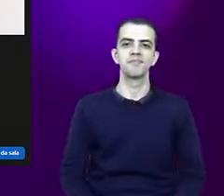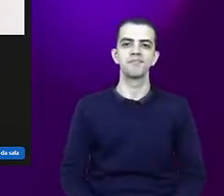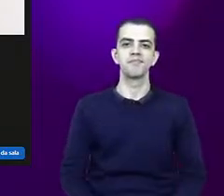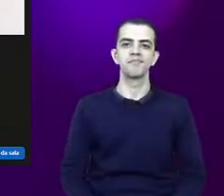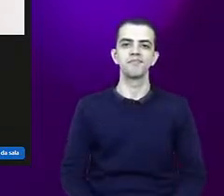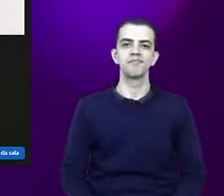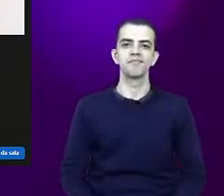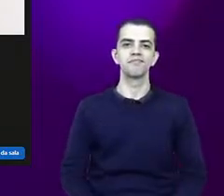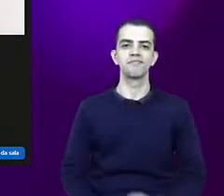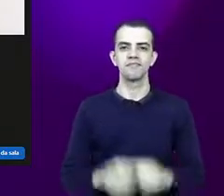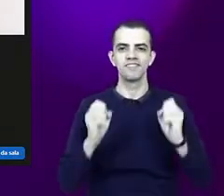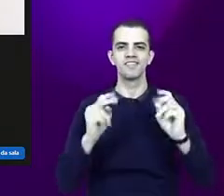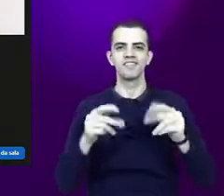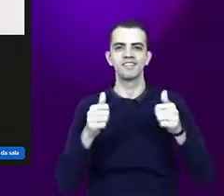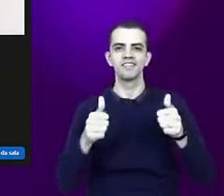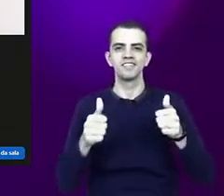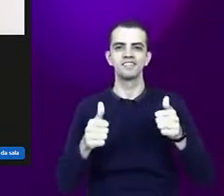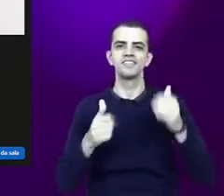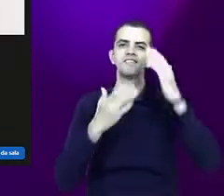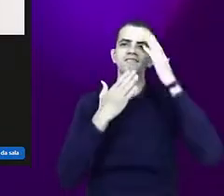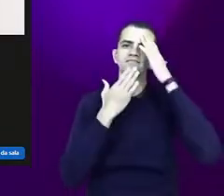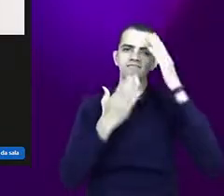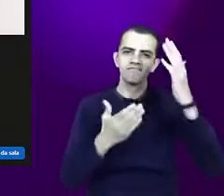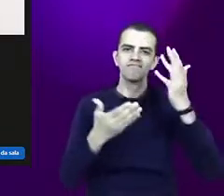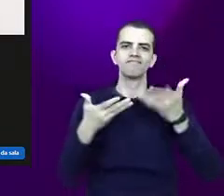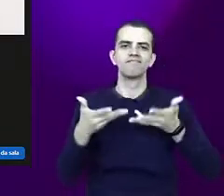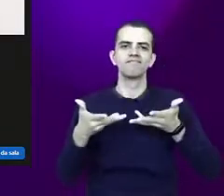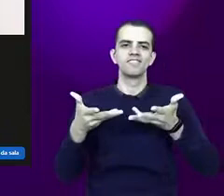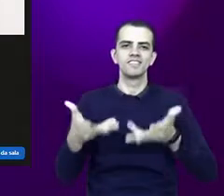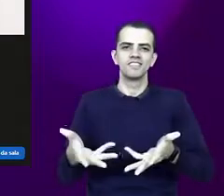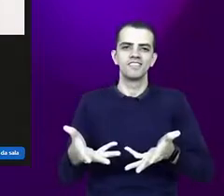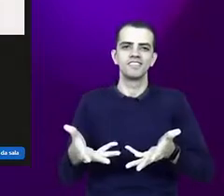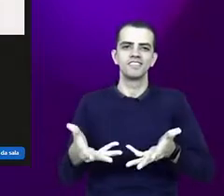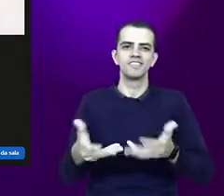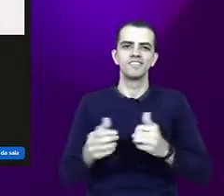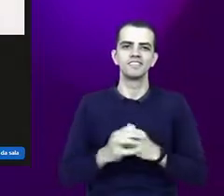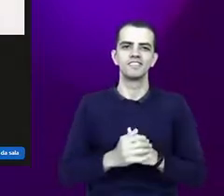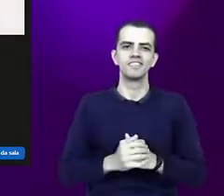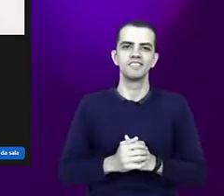Tá ok. Agradeço o convite.